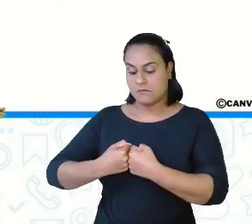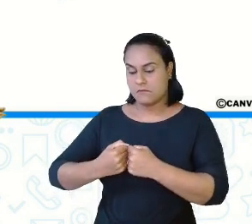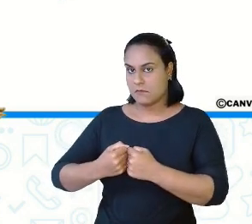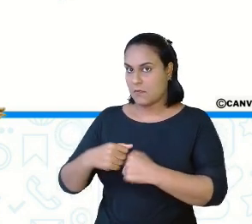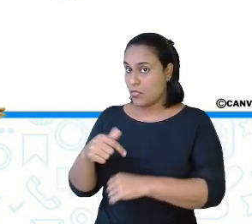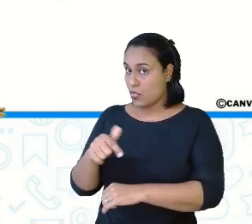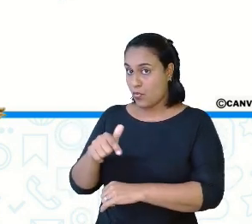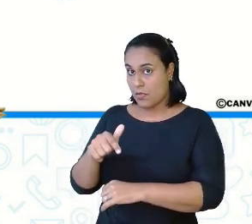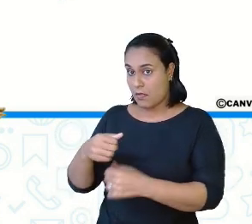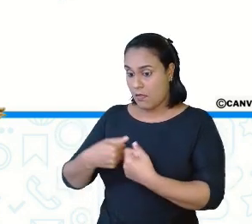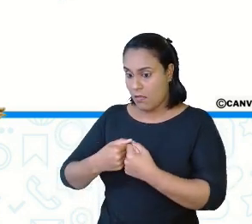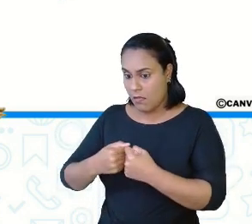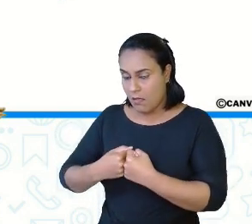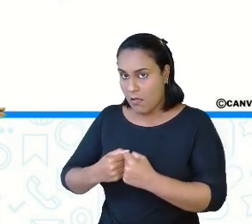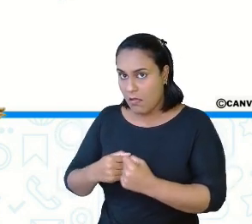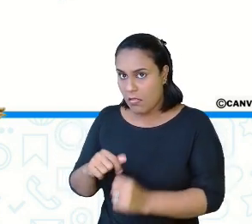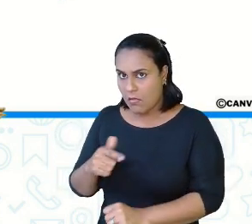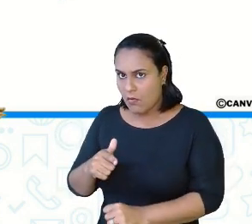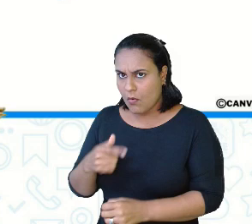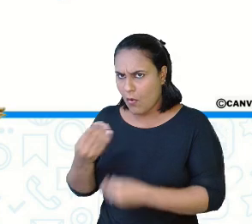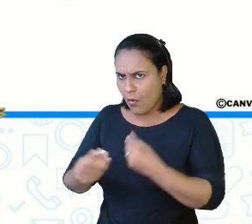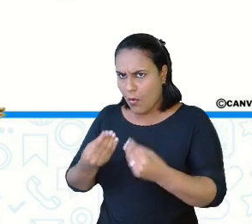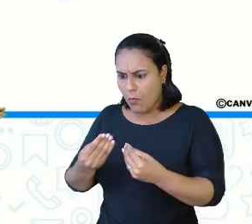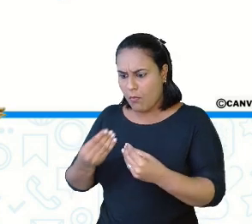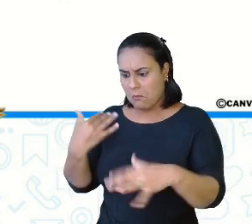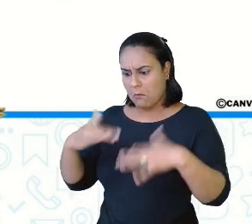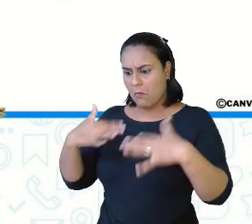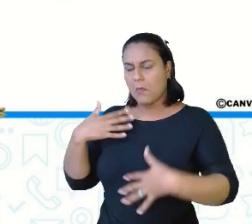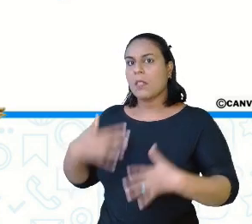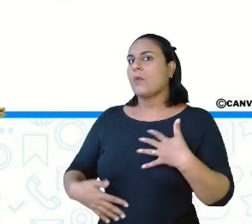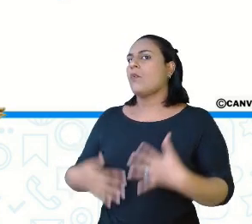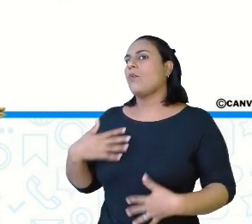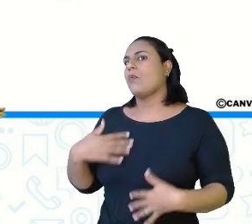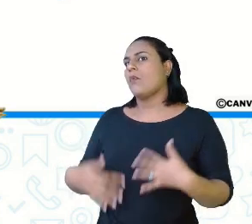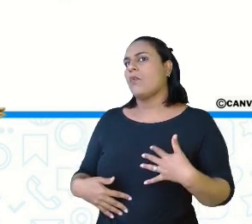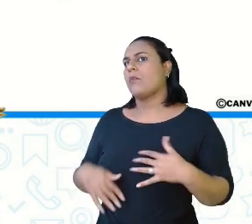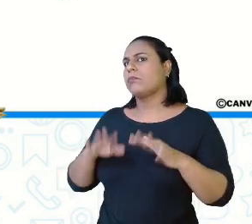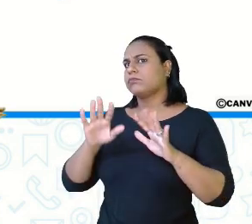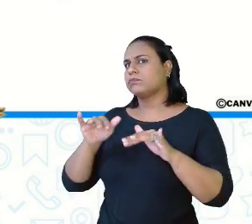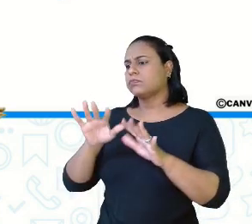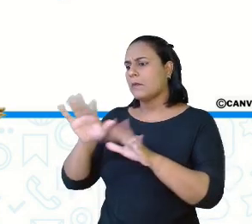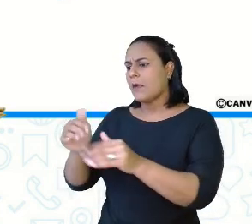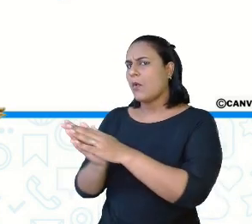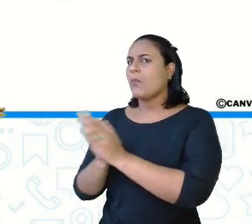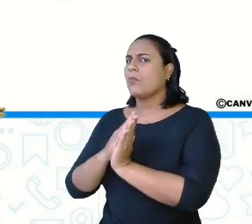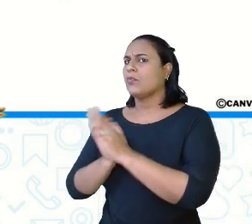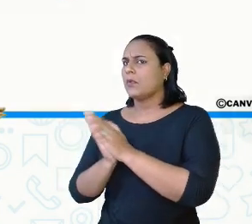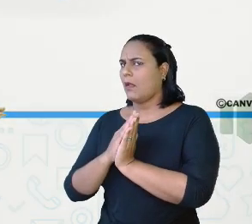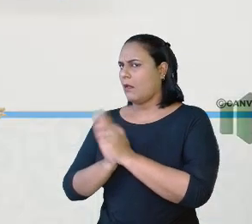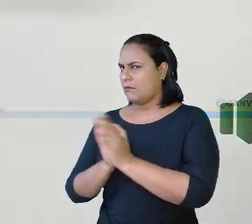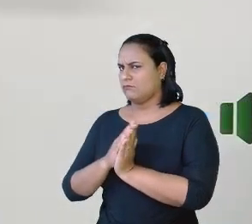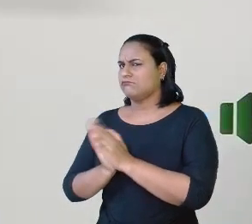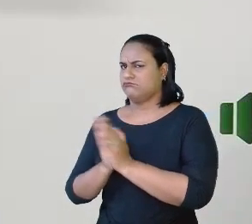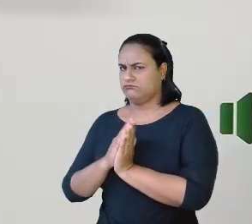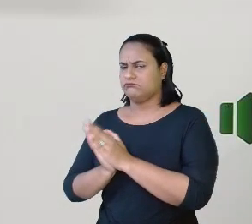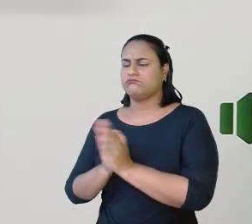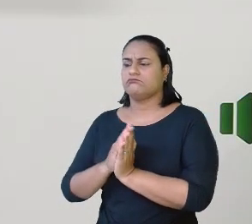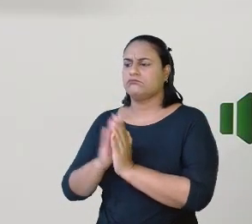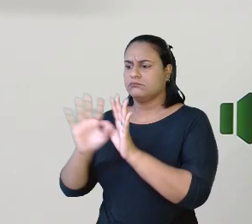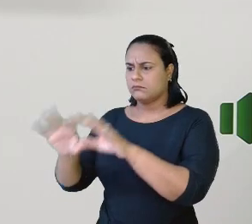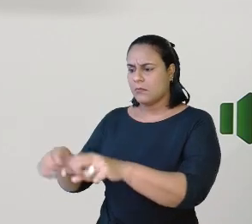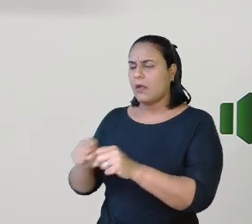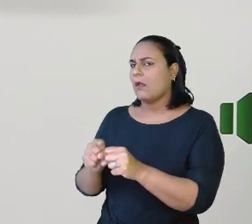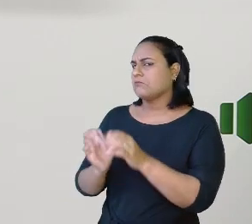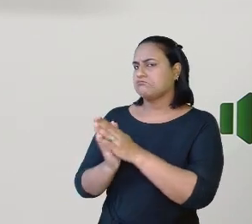articulações, nós não teríamos movimento. Pega um boneco aí na sua casa, um boneco. Você pode pegar um boneco,